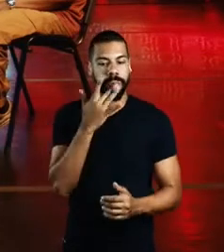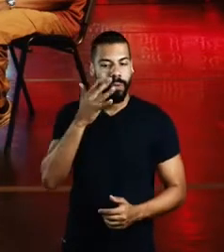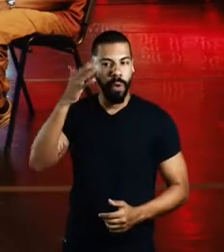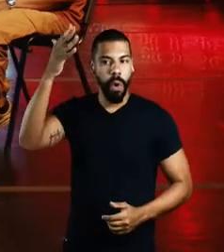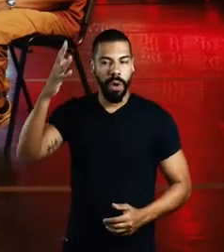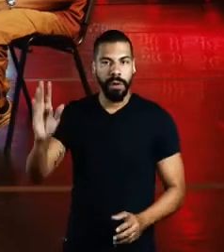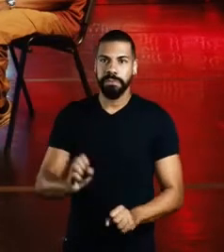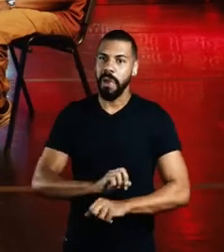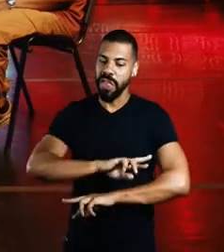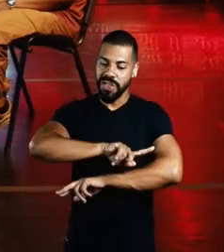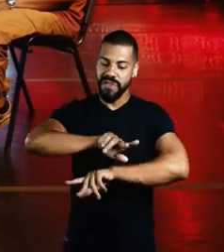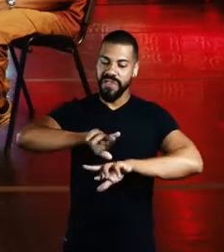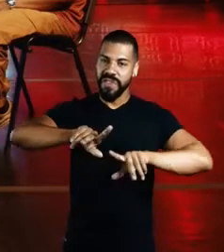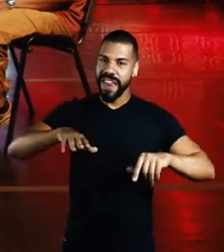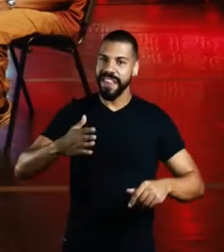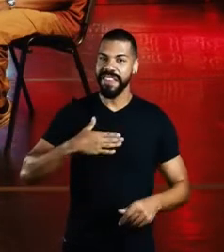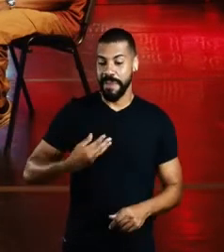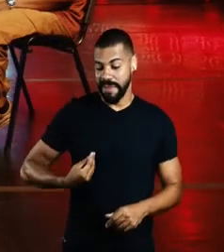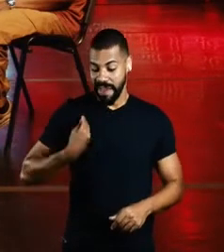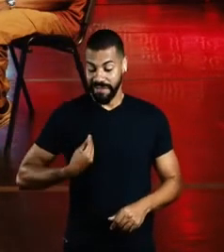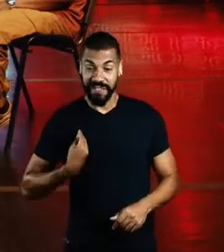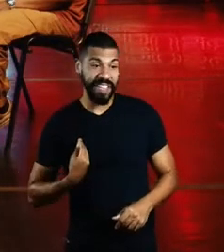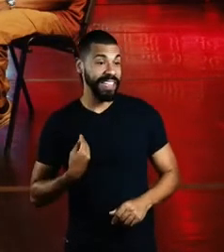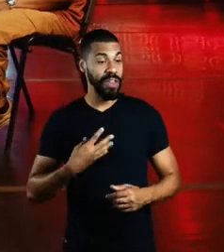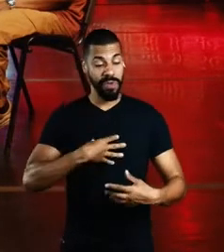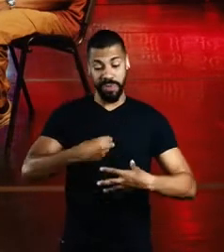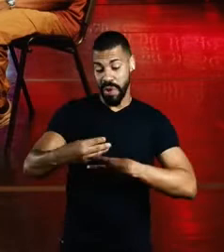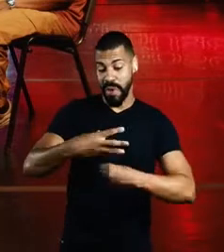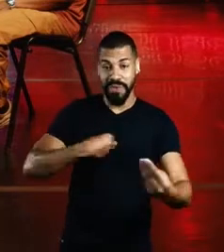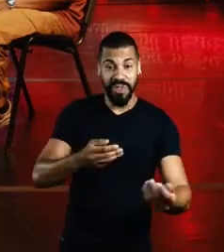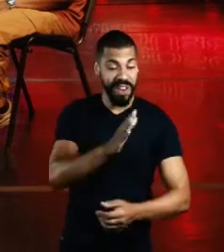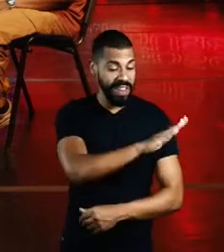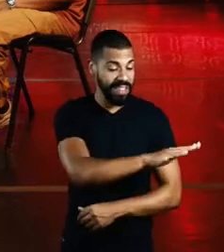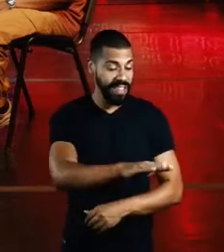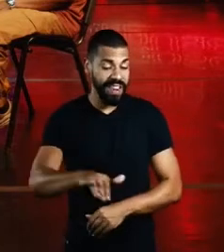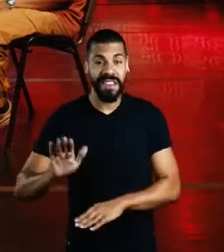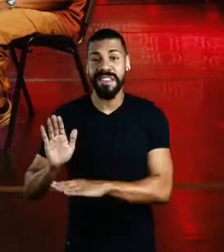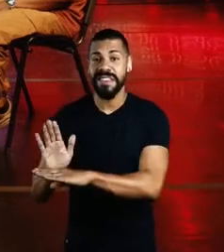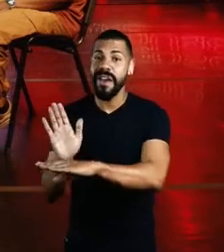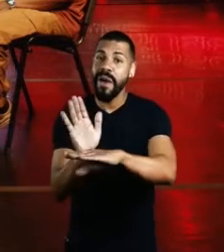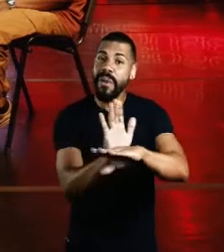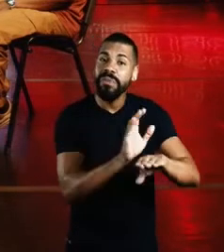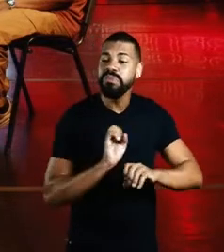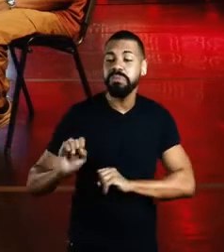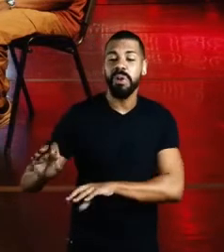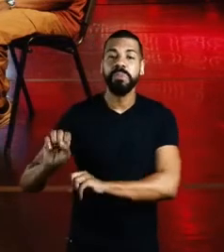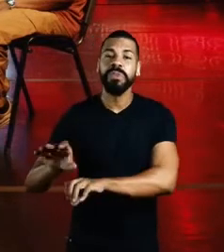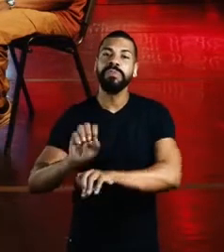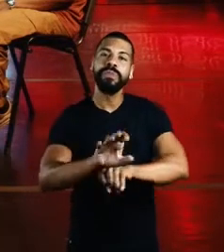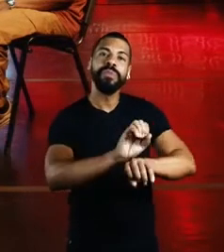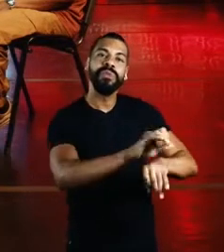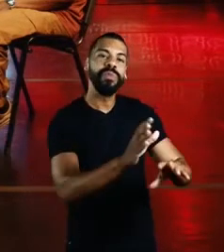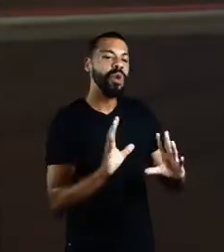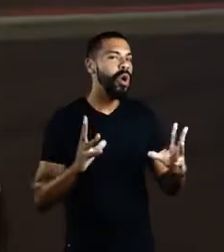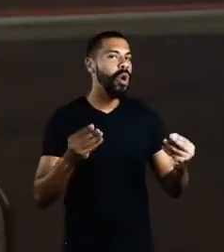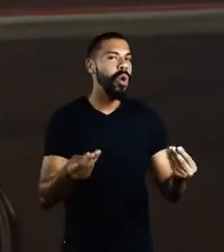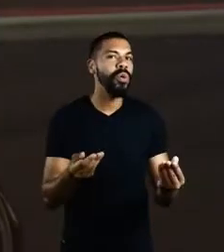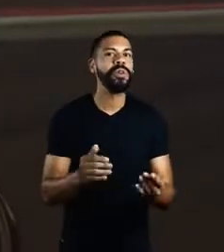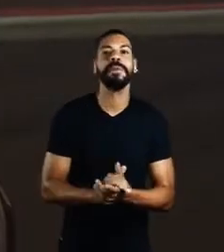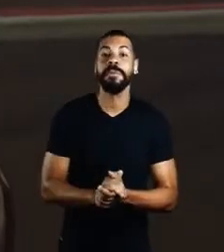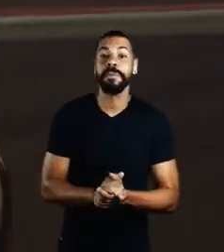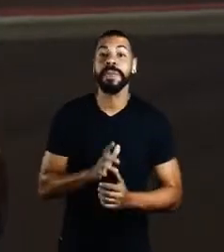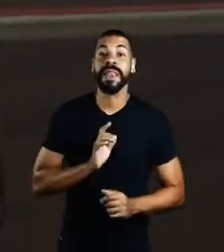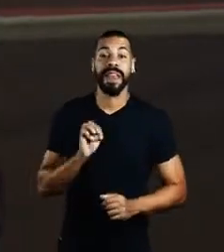vida, na vida dos meus filhos, na vida das crianças que eu atendo, na vida das crianças da Baixada do Glicério que eu também atendo, na